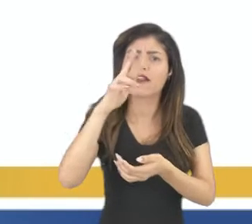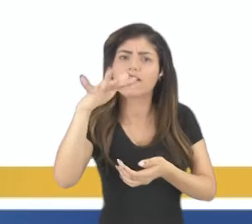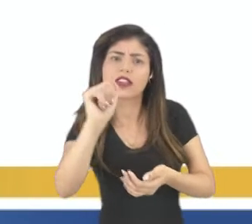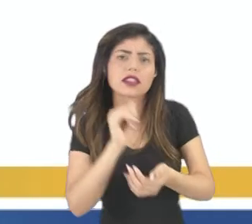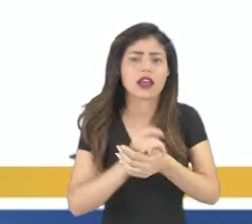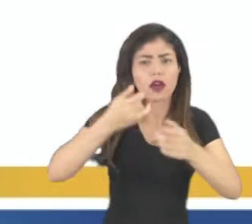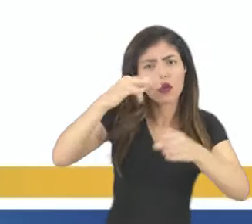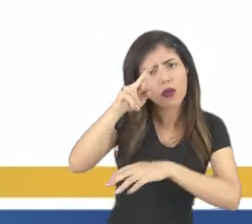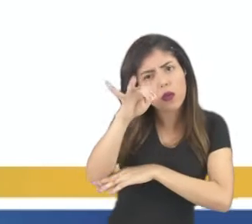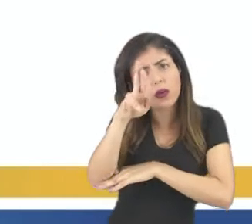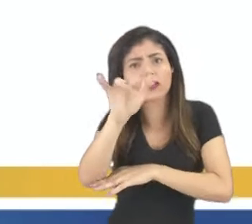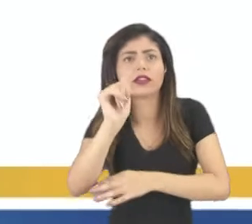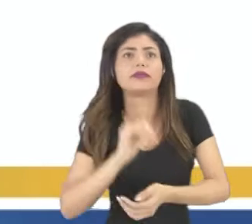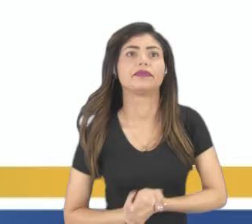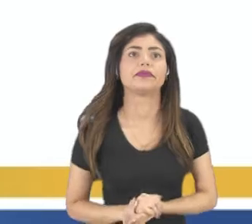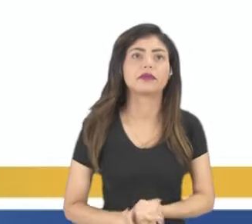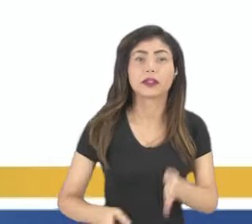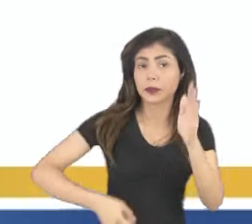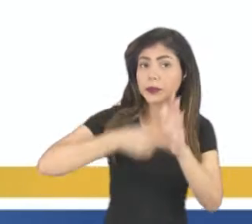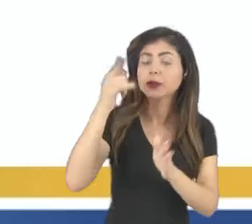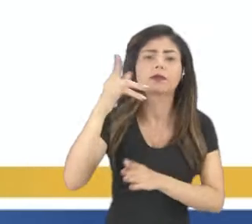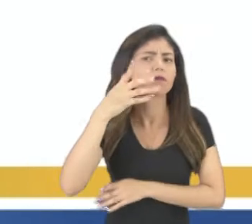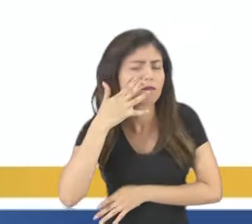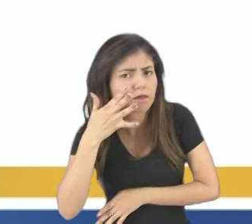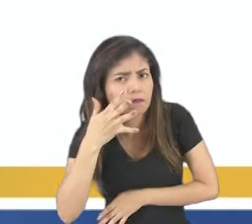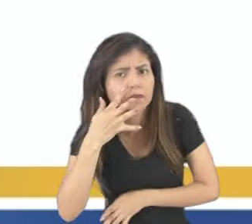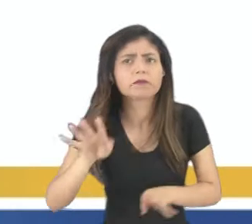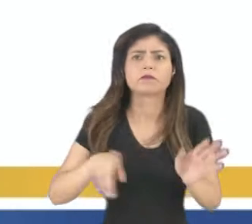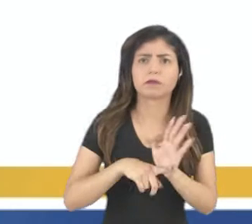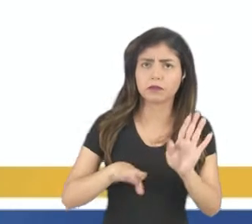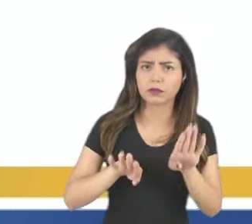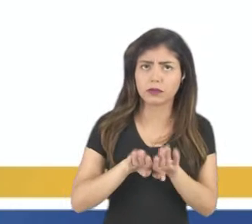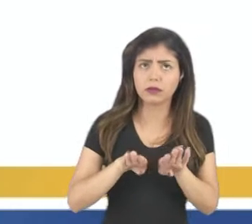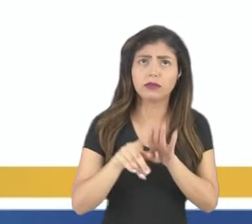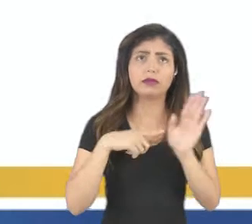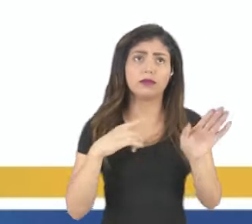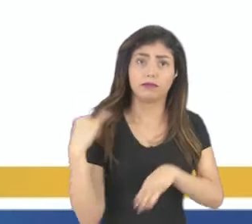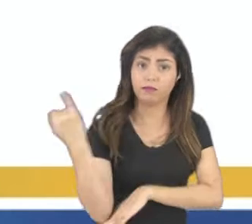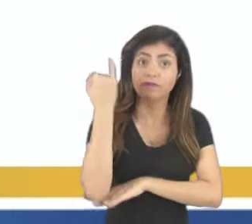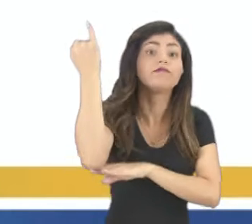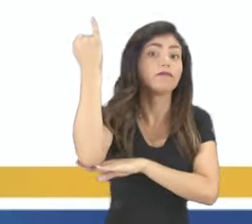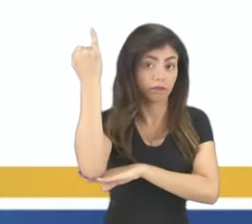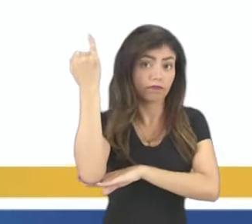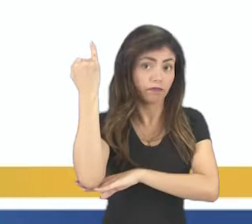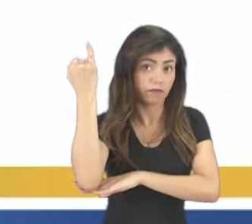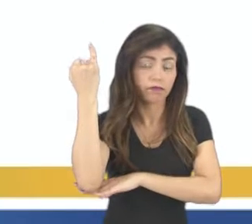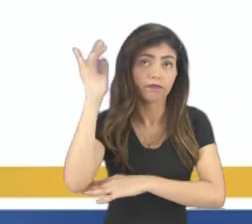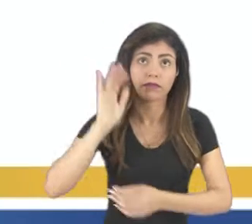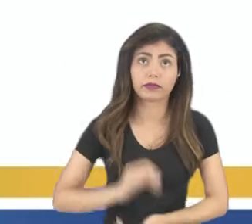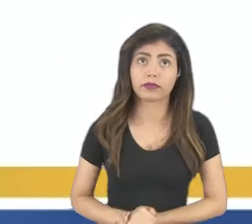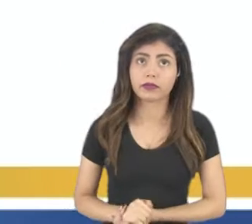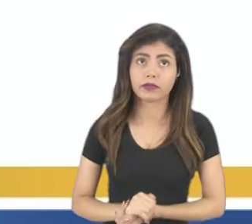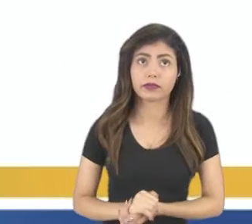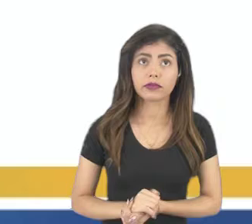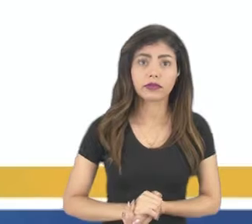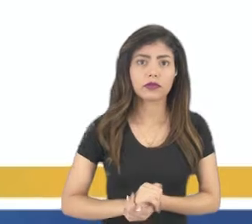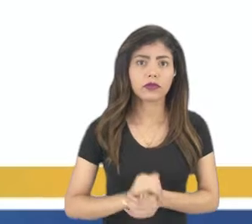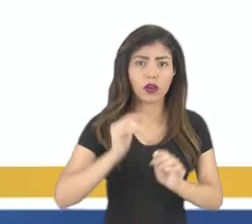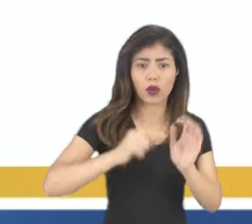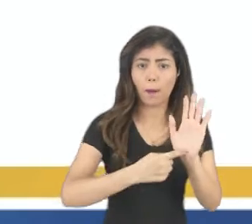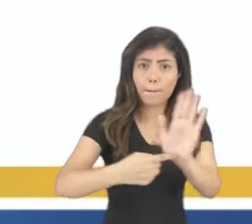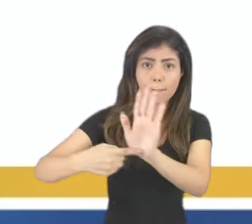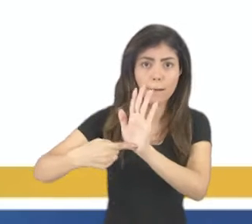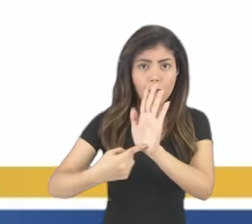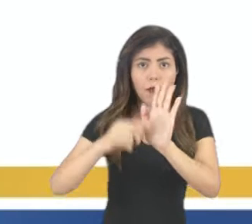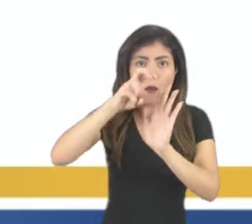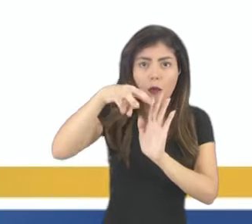quântica Então nós vamos começar primeiro com interesse que se tinha na época interesse predominantemente ele se concentrava na obtenção de um modelo